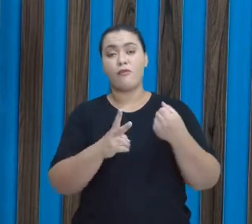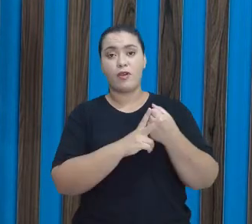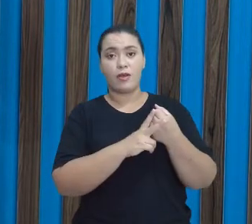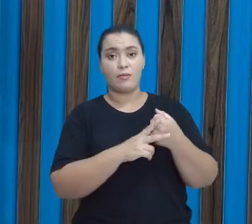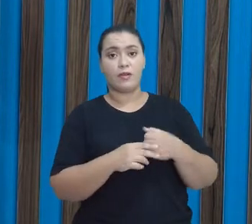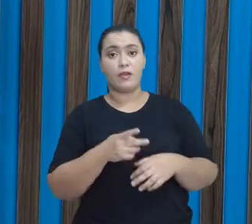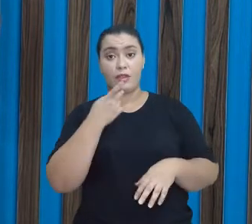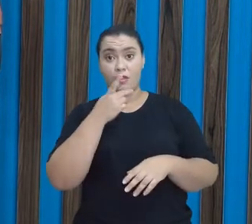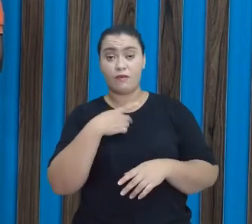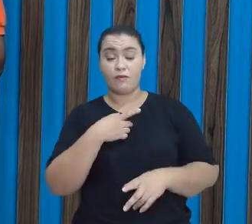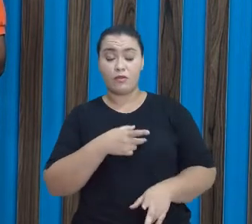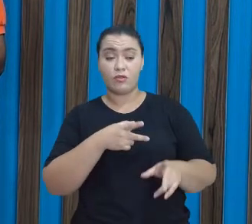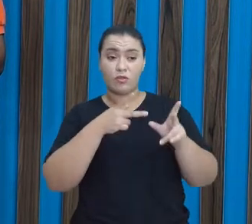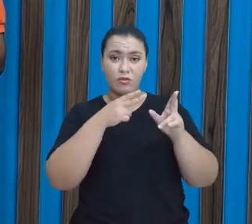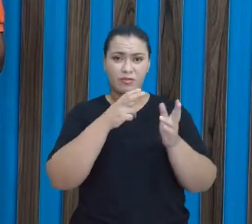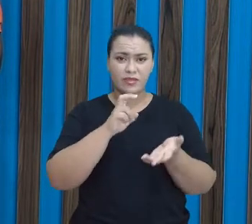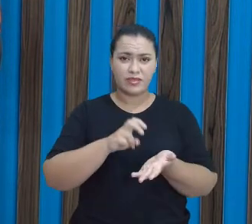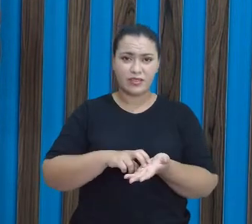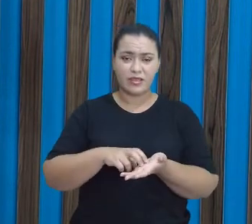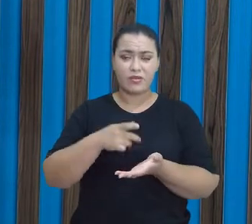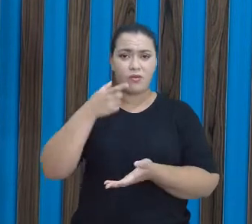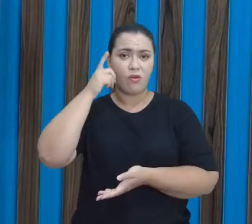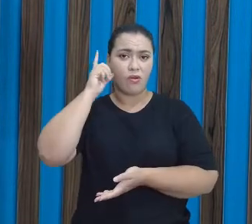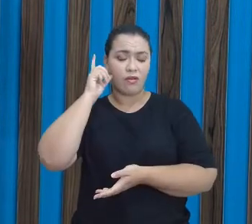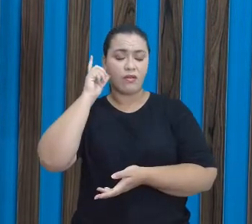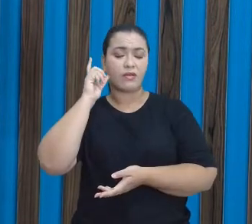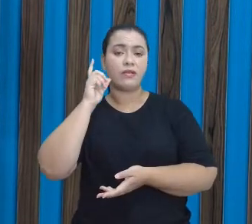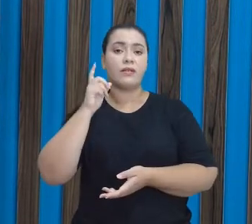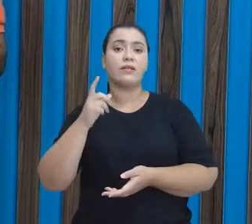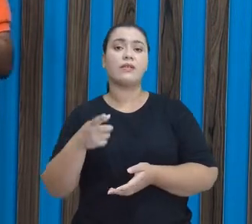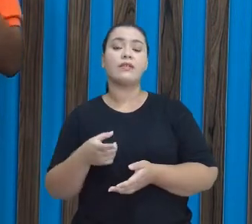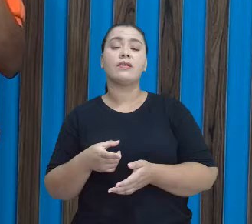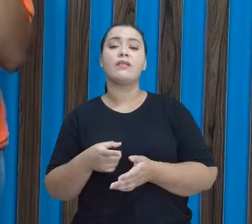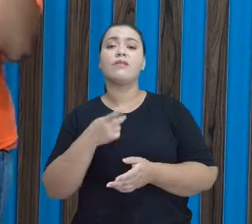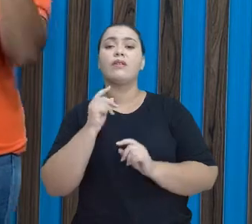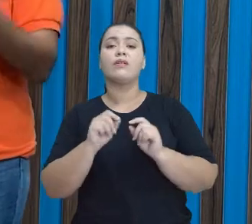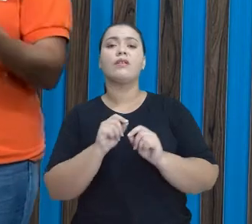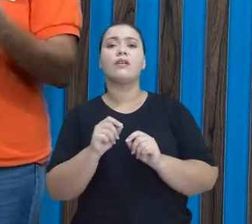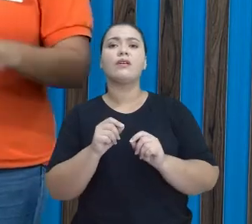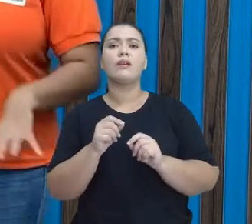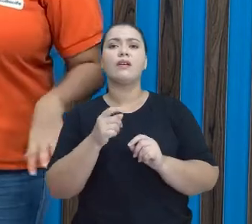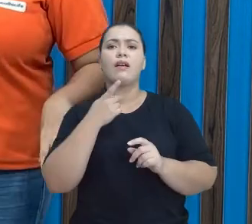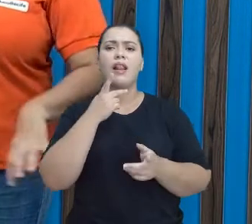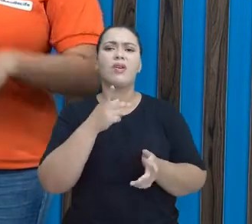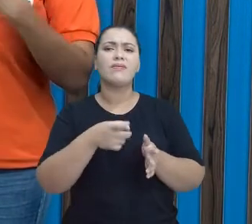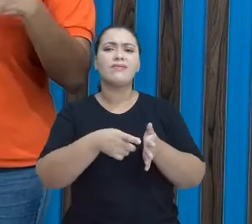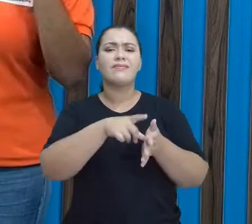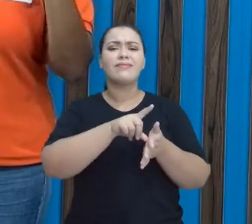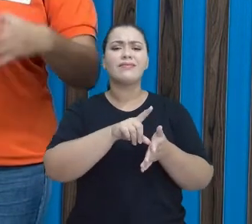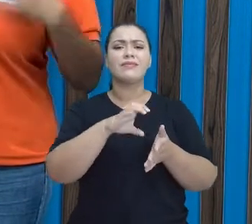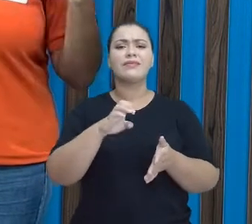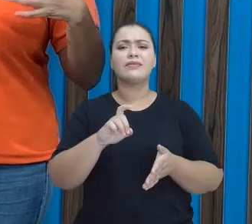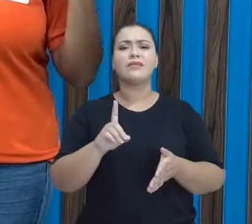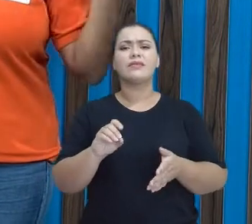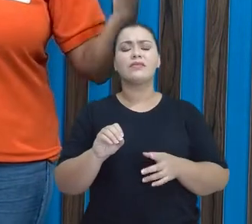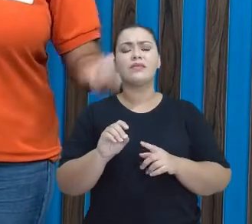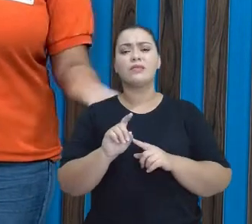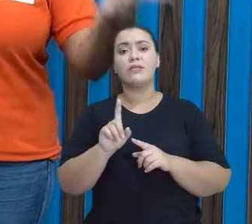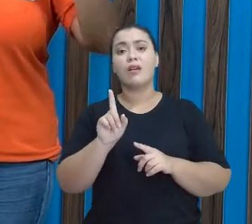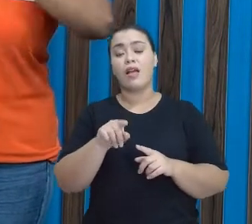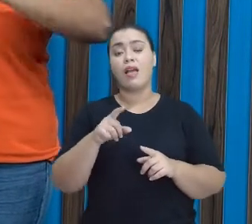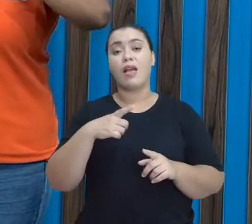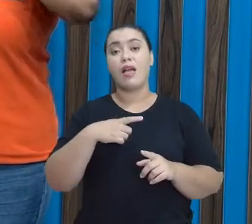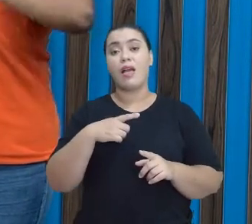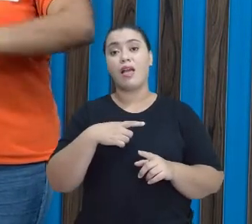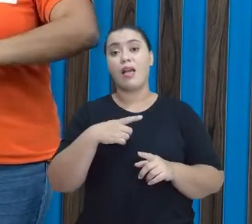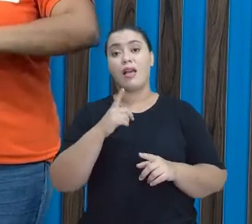digo dormi cedo ontem, eu estou cedo e ontem tem a função de quê? De caracterizar o verbo,